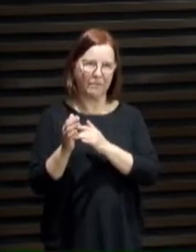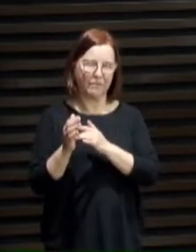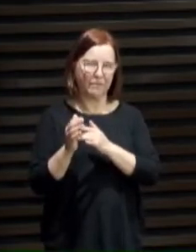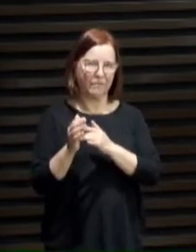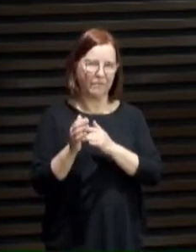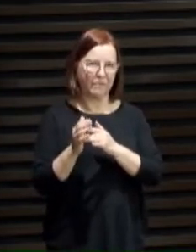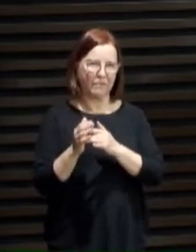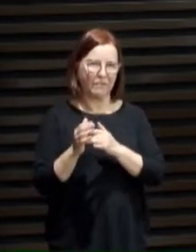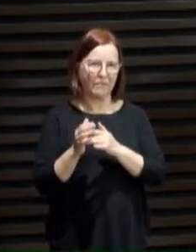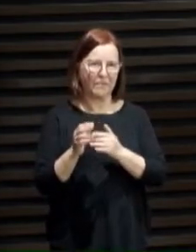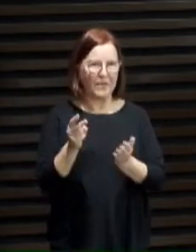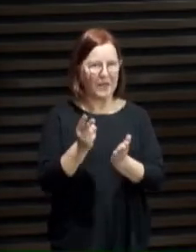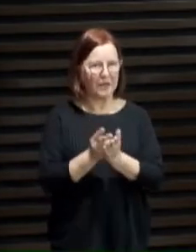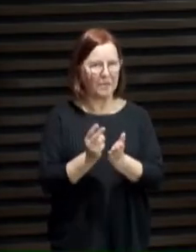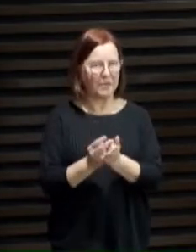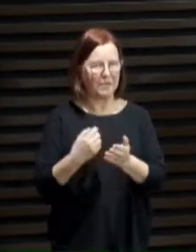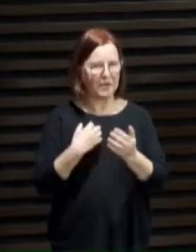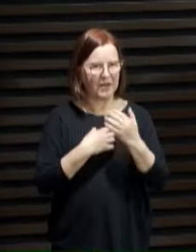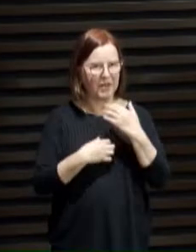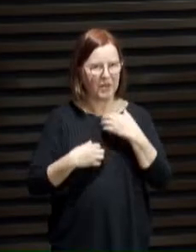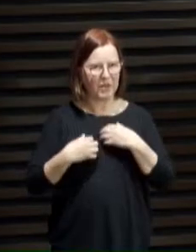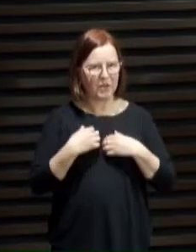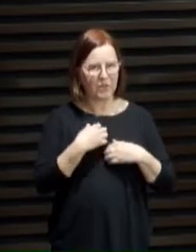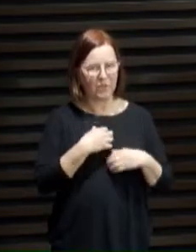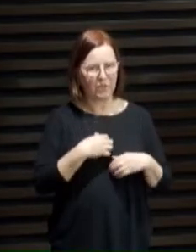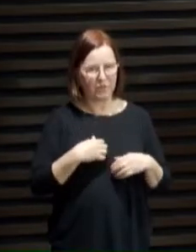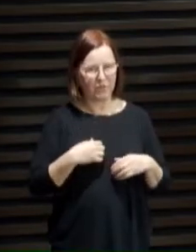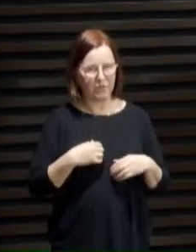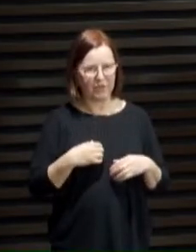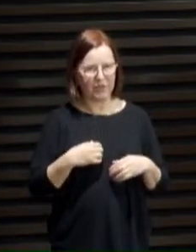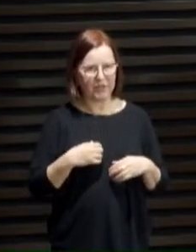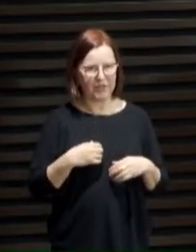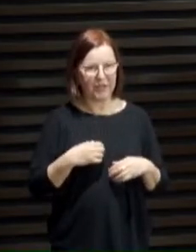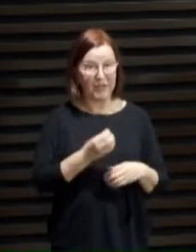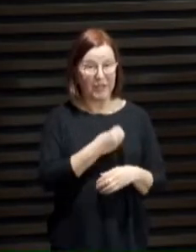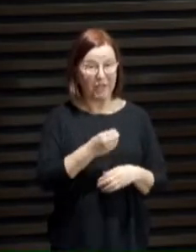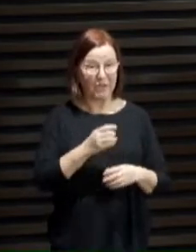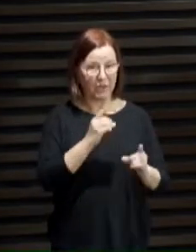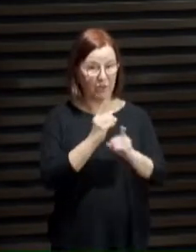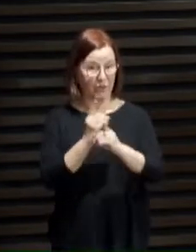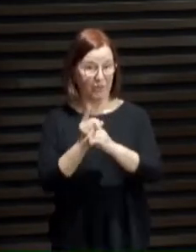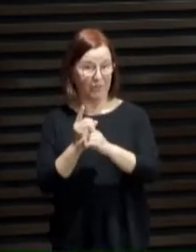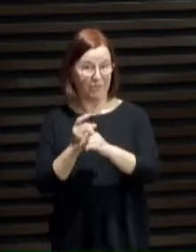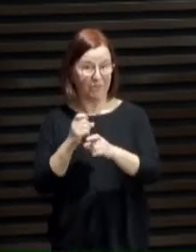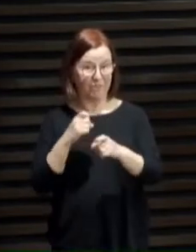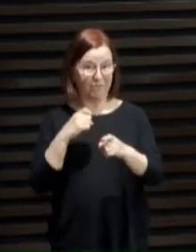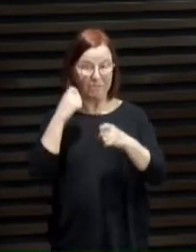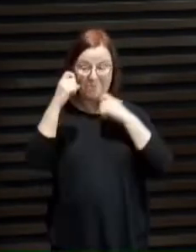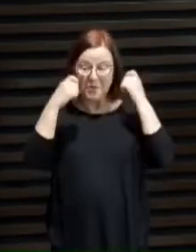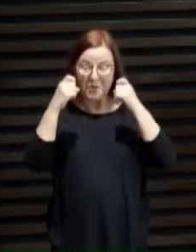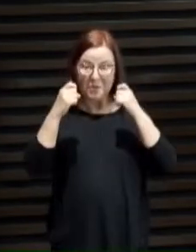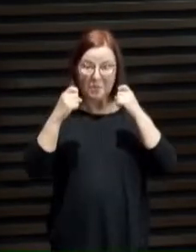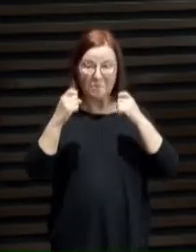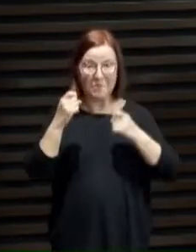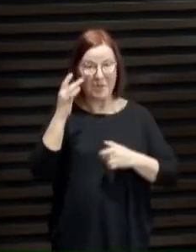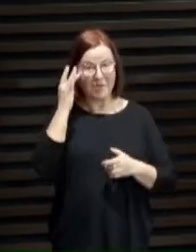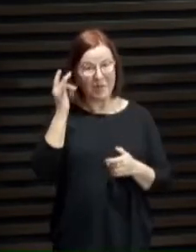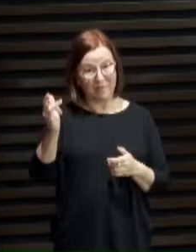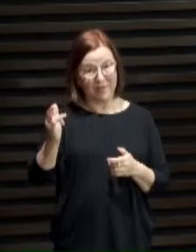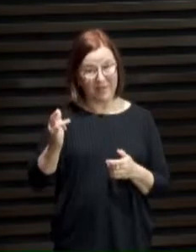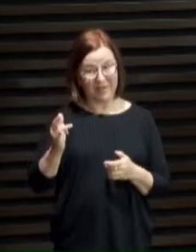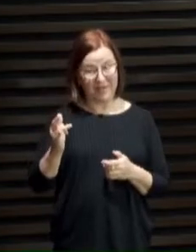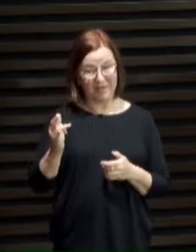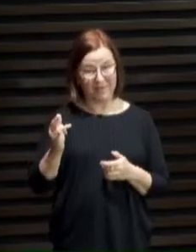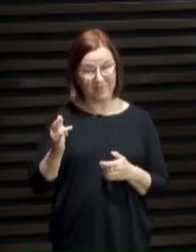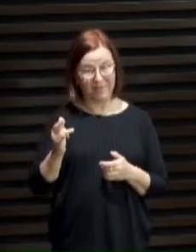angústia que estava sobre os seus discípulos, preocupados com o dia de amanhã, atravessou também a sua